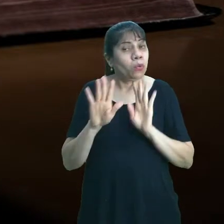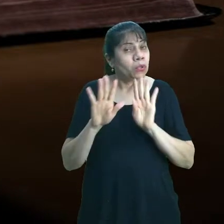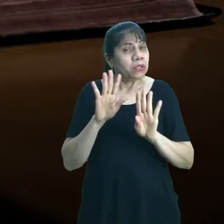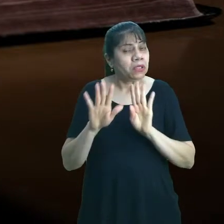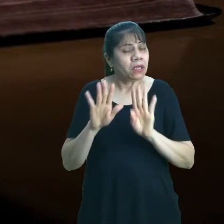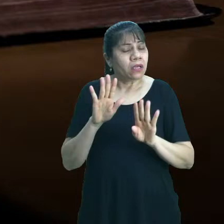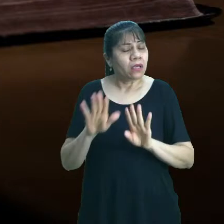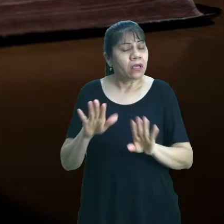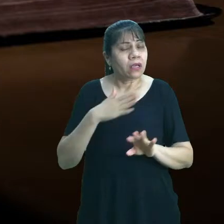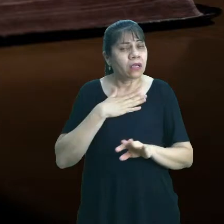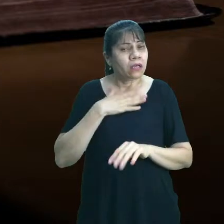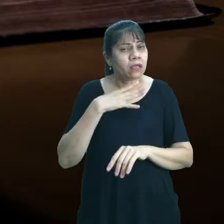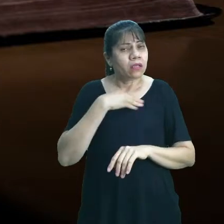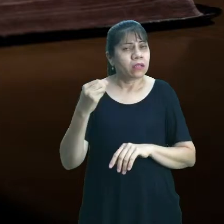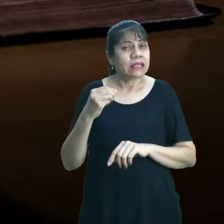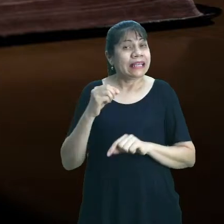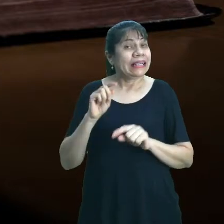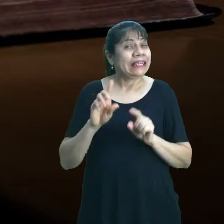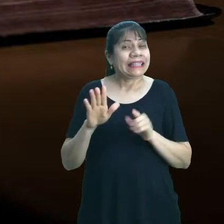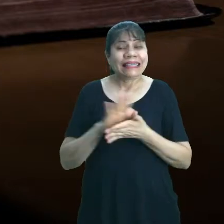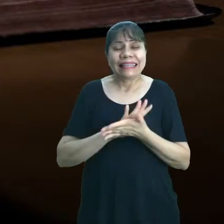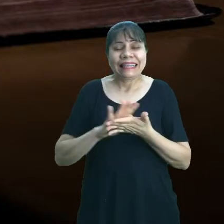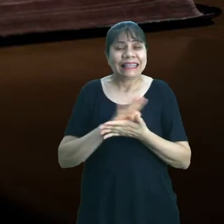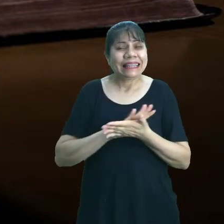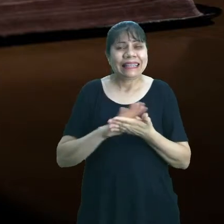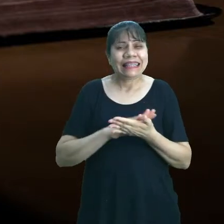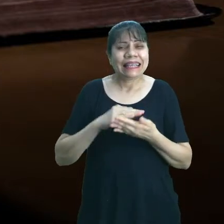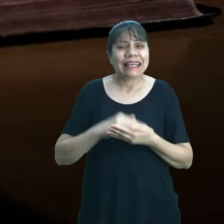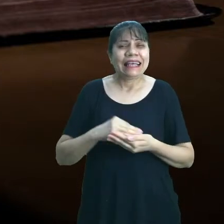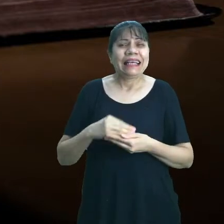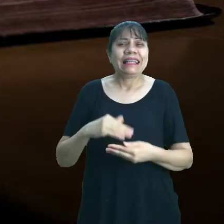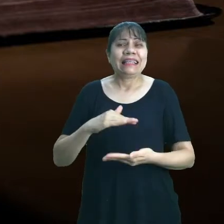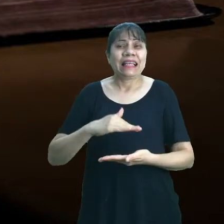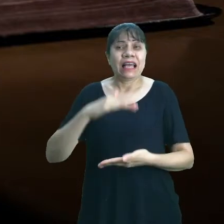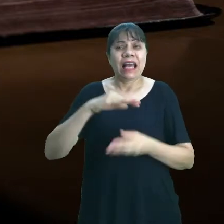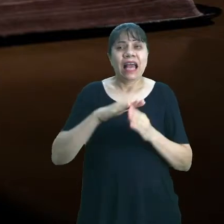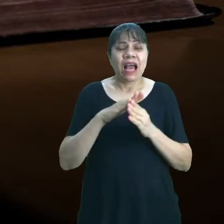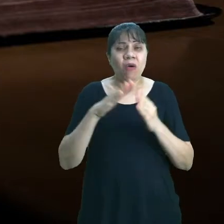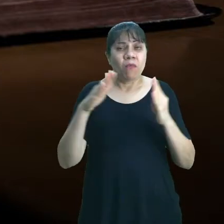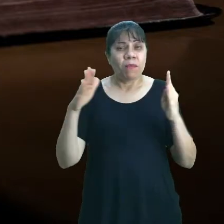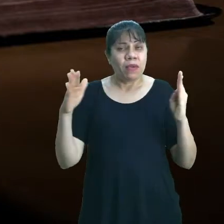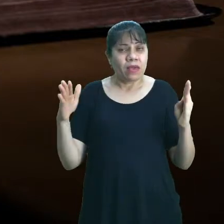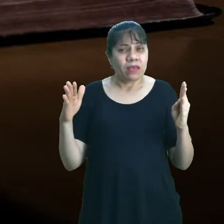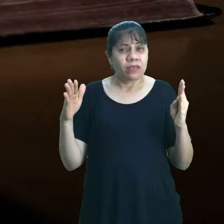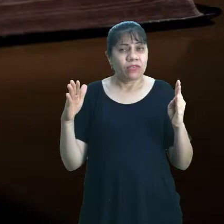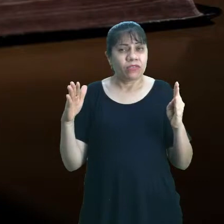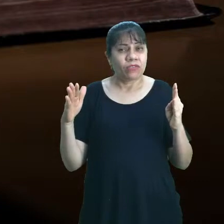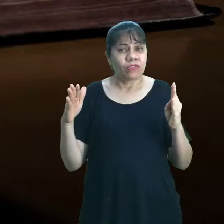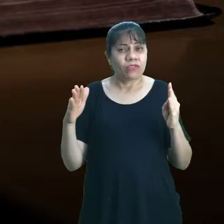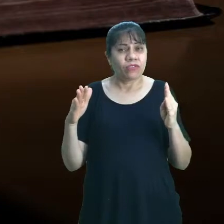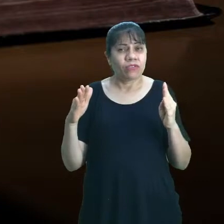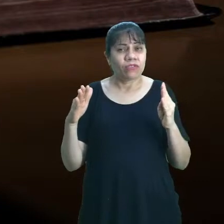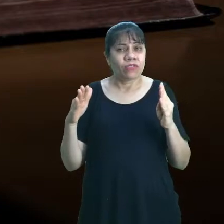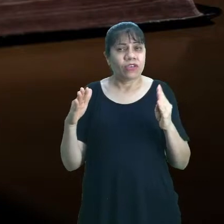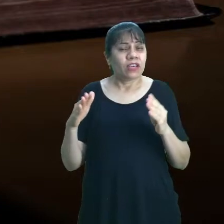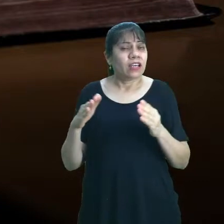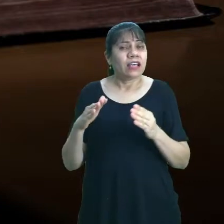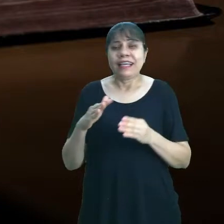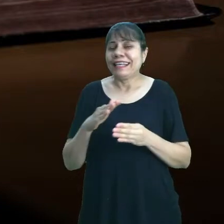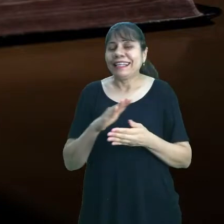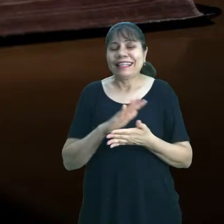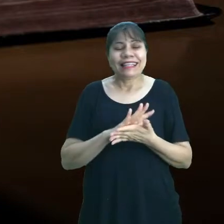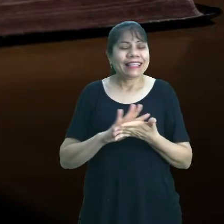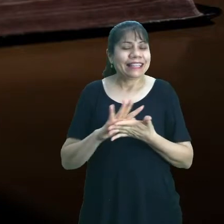nada acrescente a eles. Não há limite para a produção de livros. Estudar demais deixa exausto o